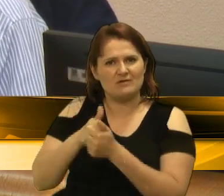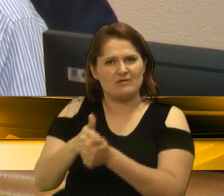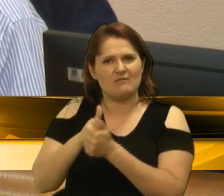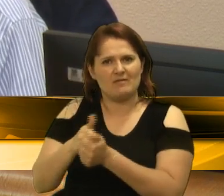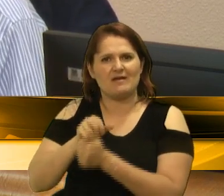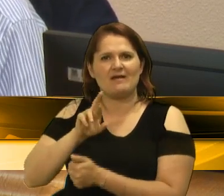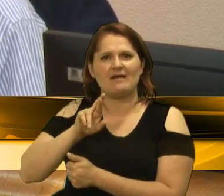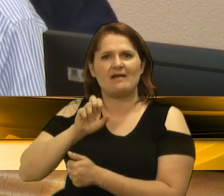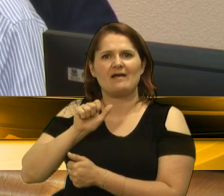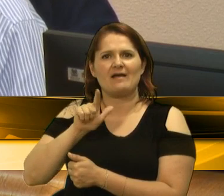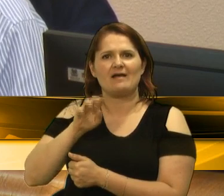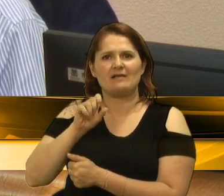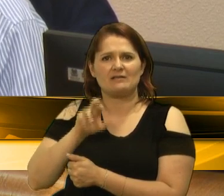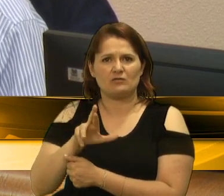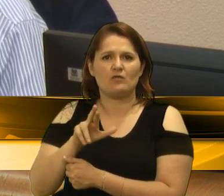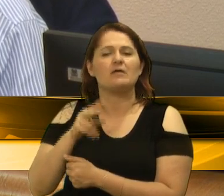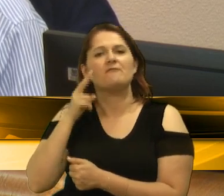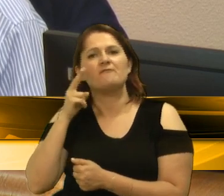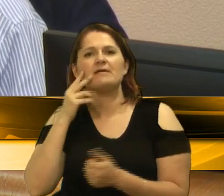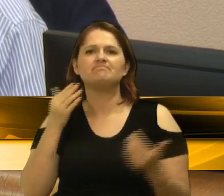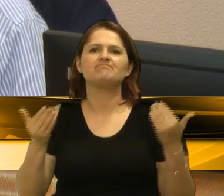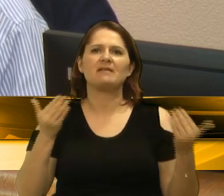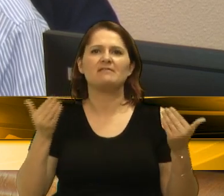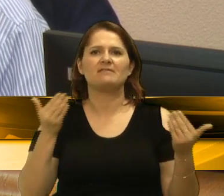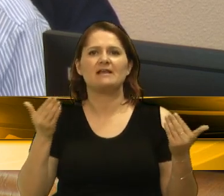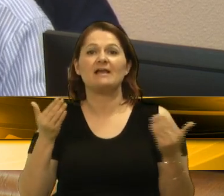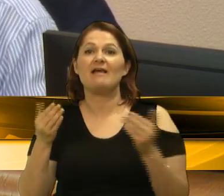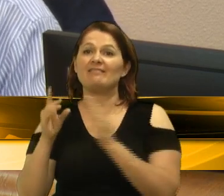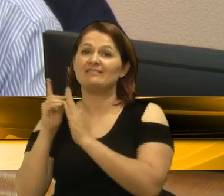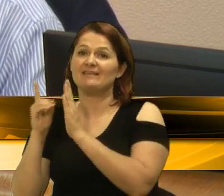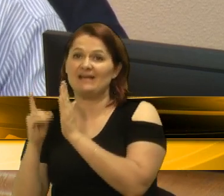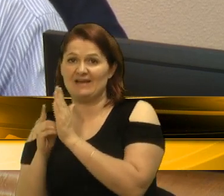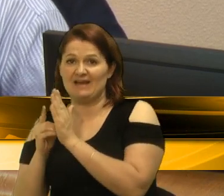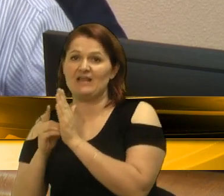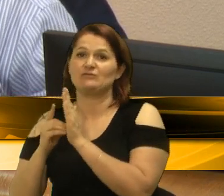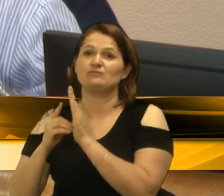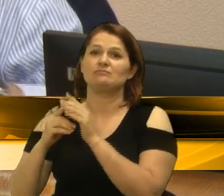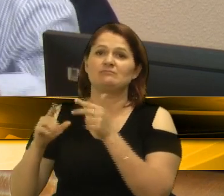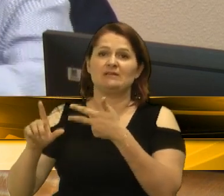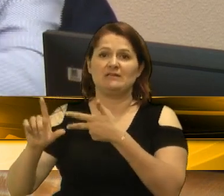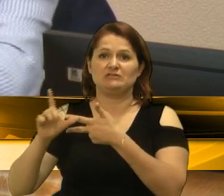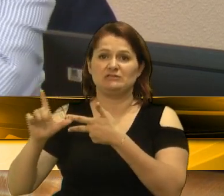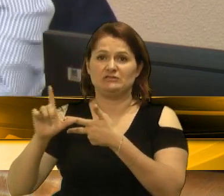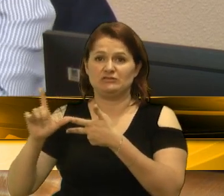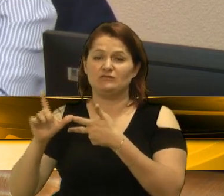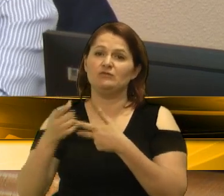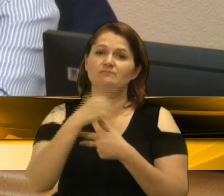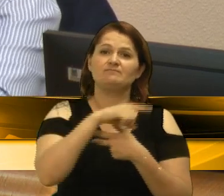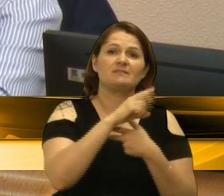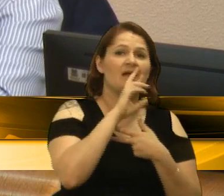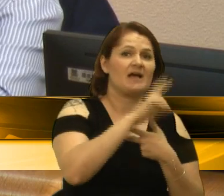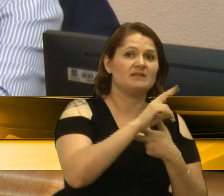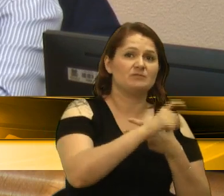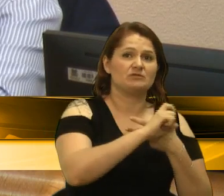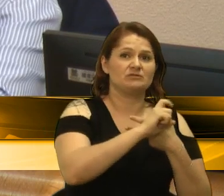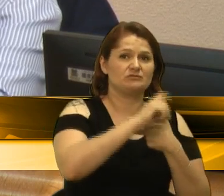autor do projeto do decreto legislativo e do prefeito e elabora o seu parecer, sujeitando-o à apreciação da